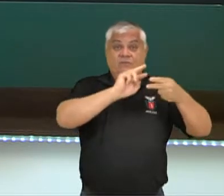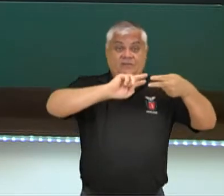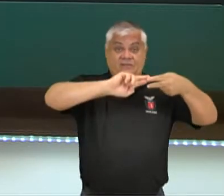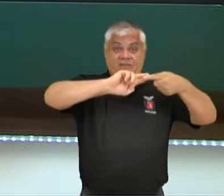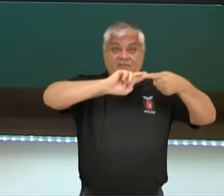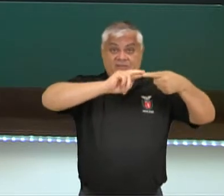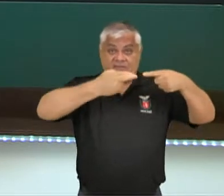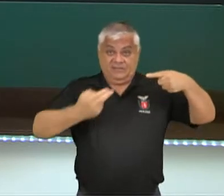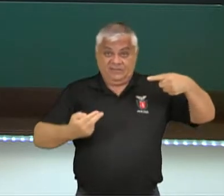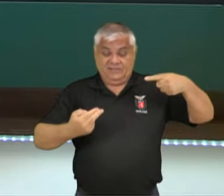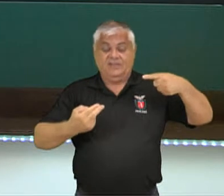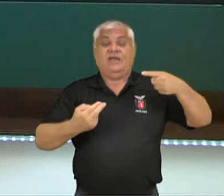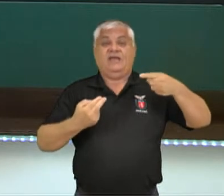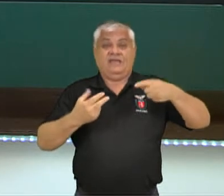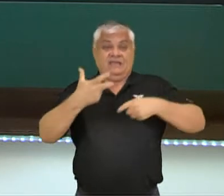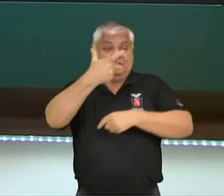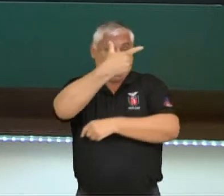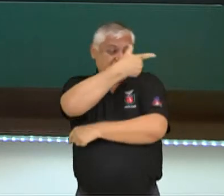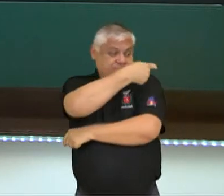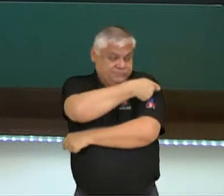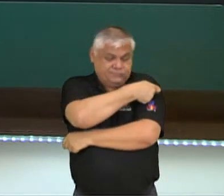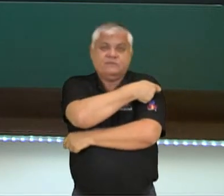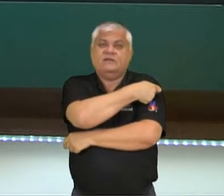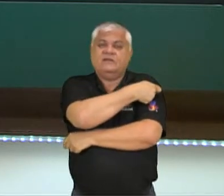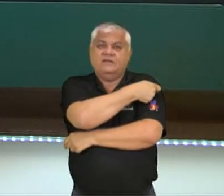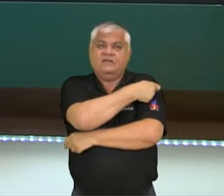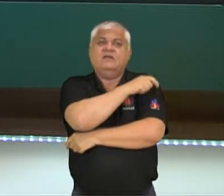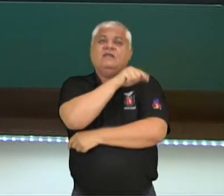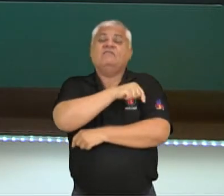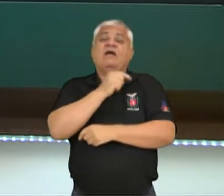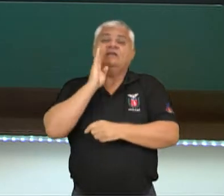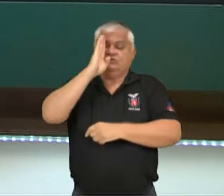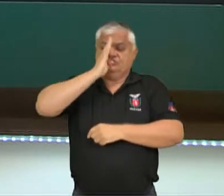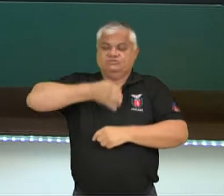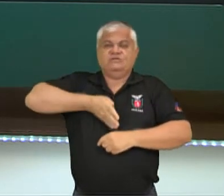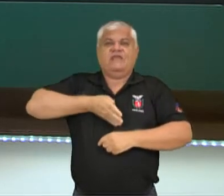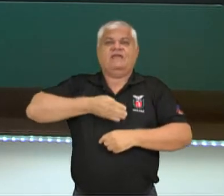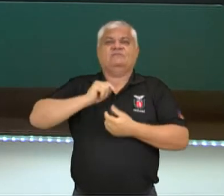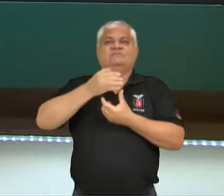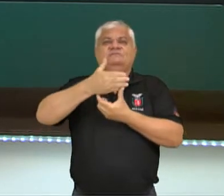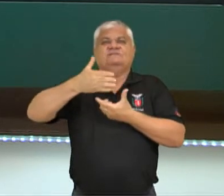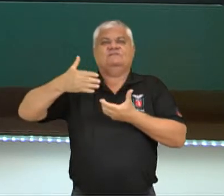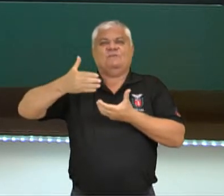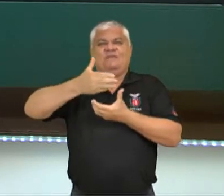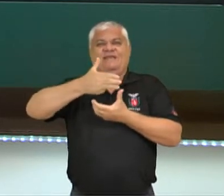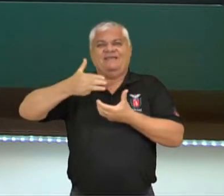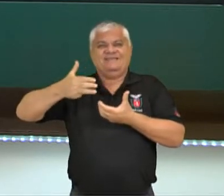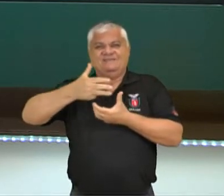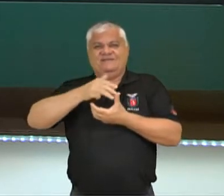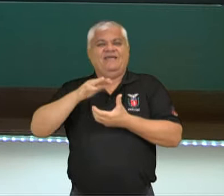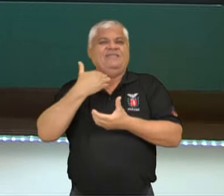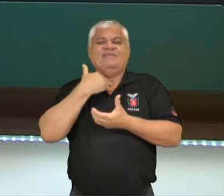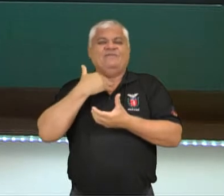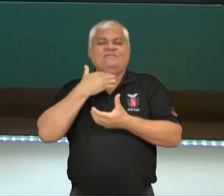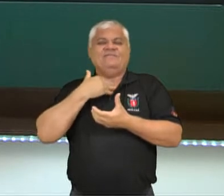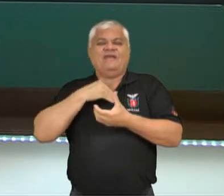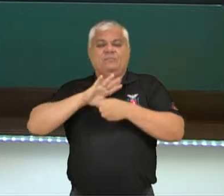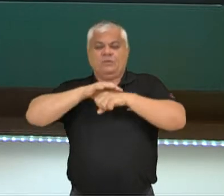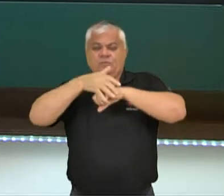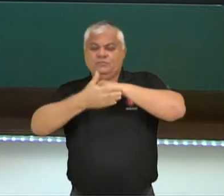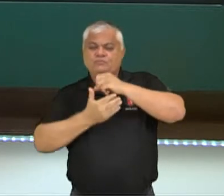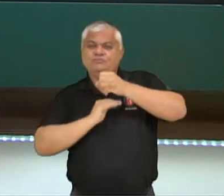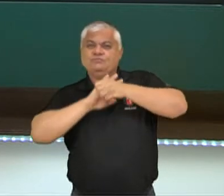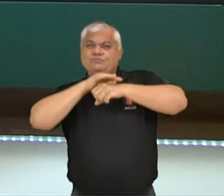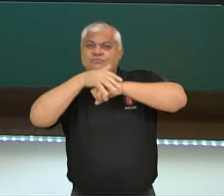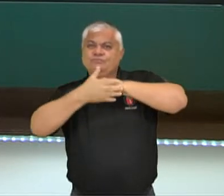no meu organismo pela vacina, ele vai atuar no citoplasma, não sendo capaz de atravessar a membrana nuclear,